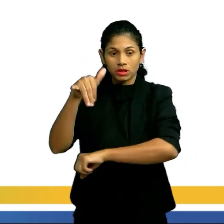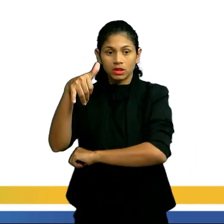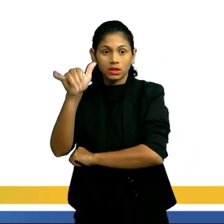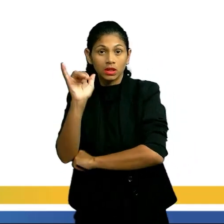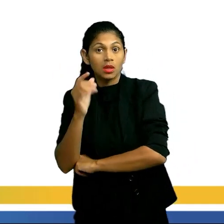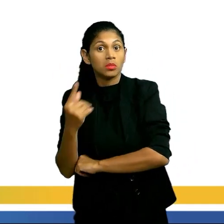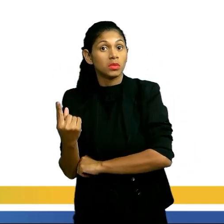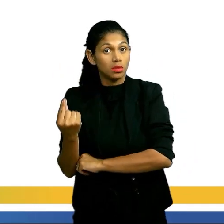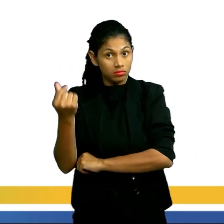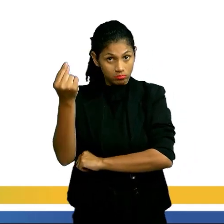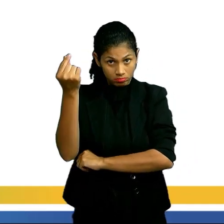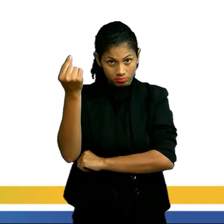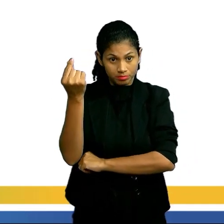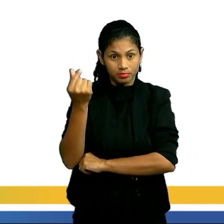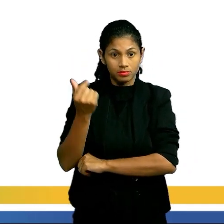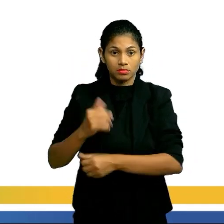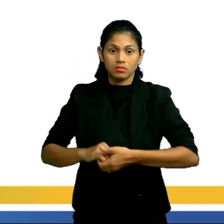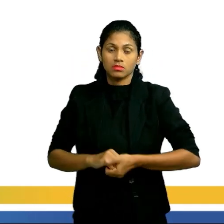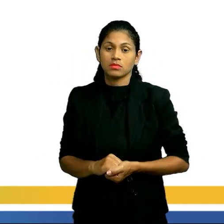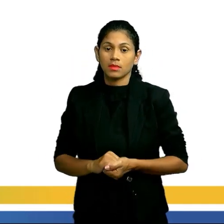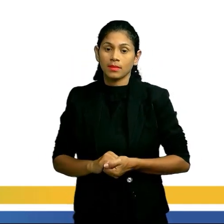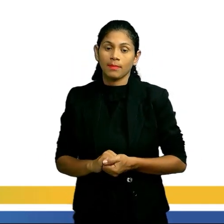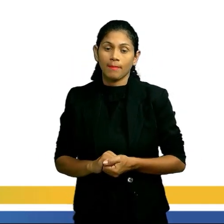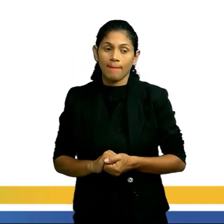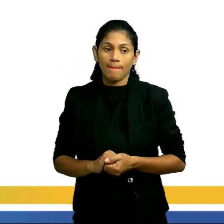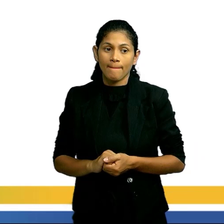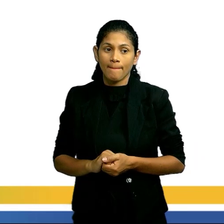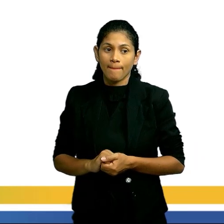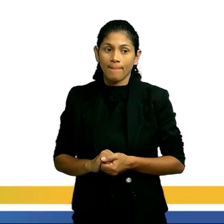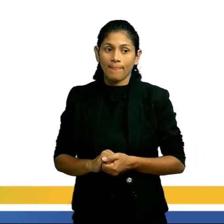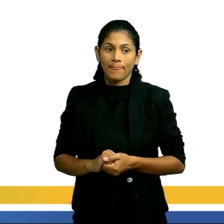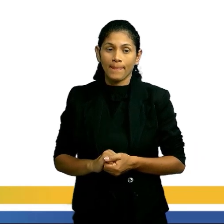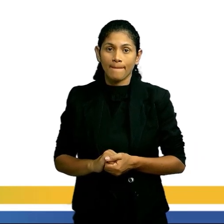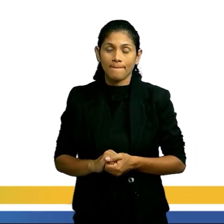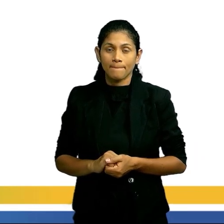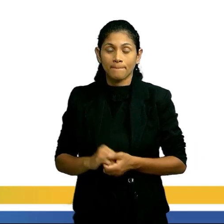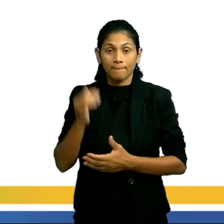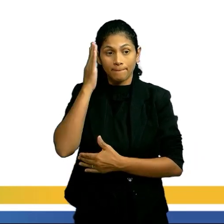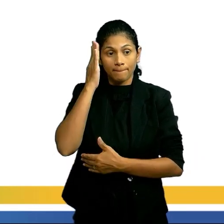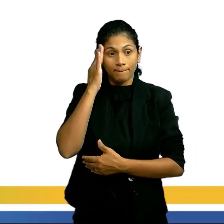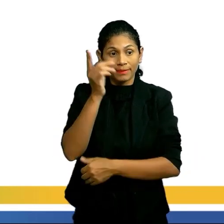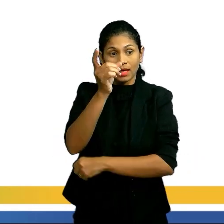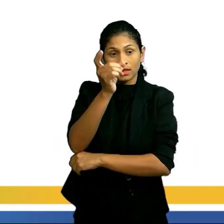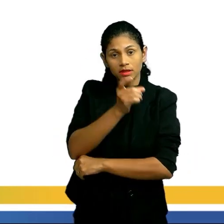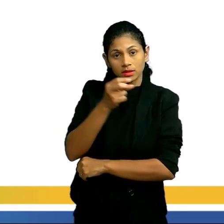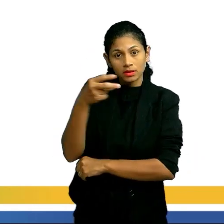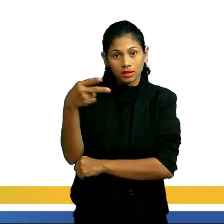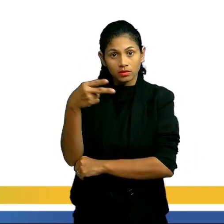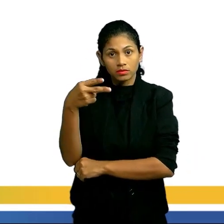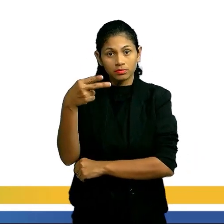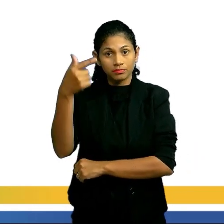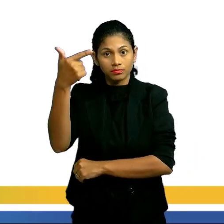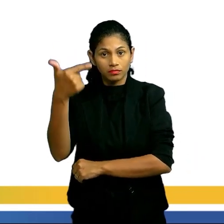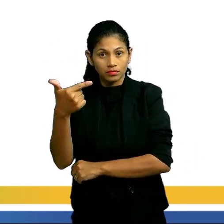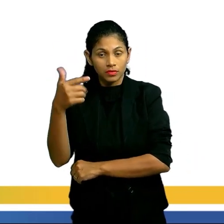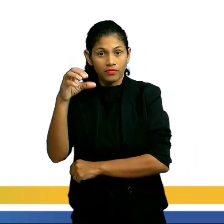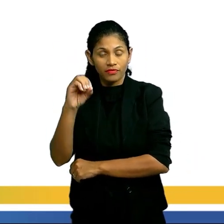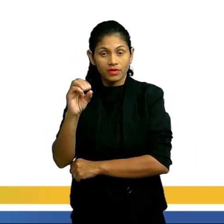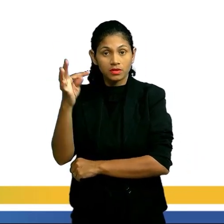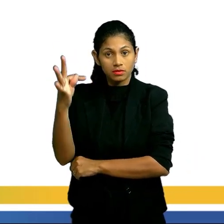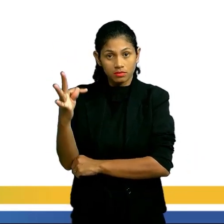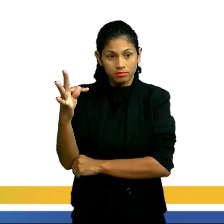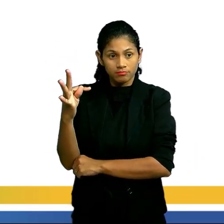tempo t, ok? Então nós sabemos que x vai ser igual a